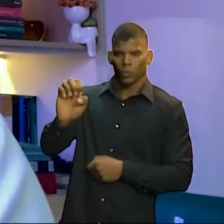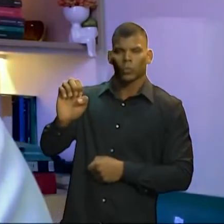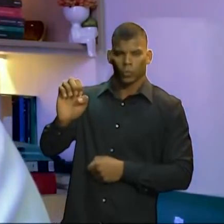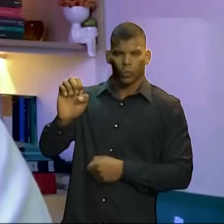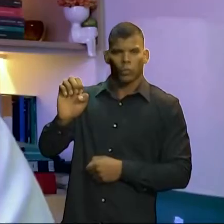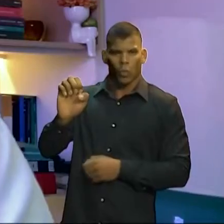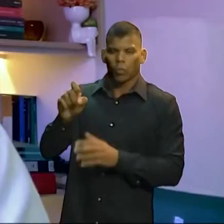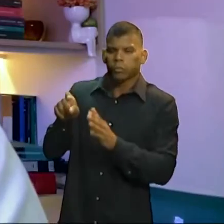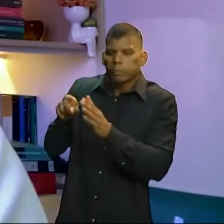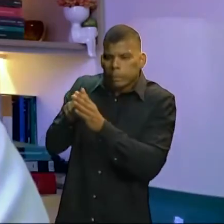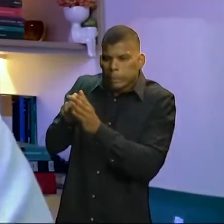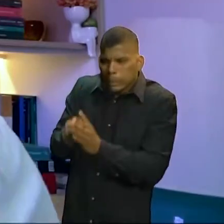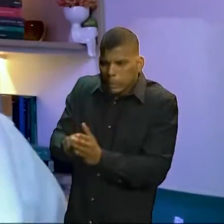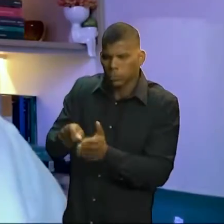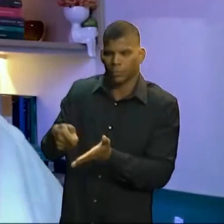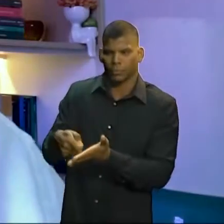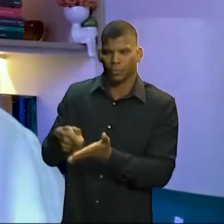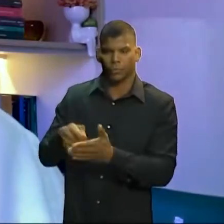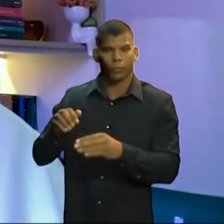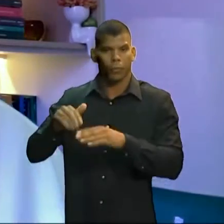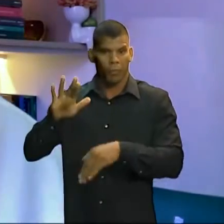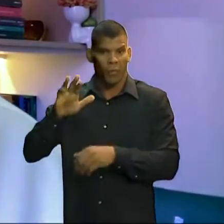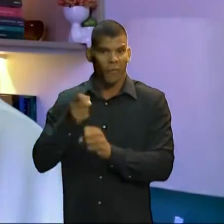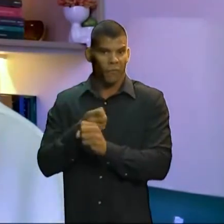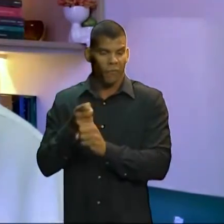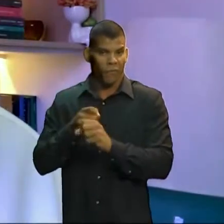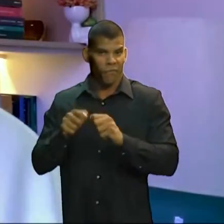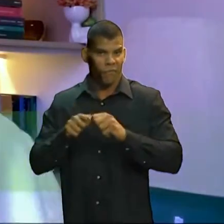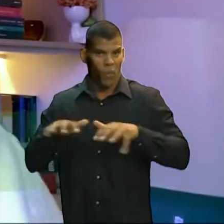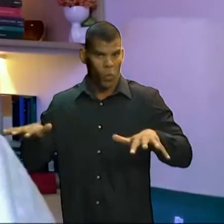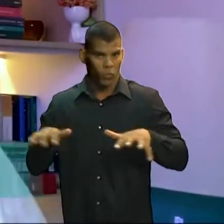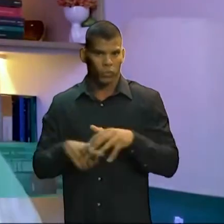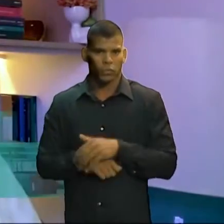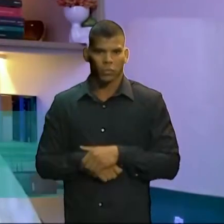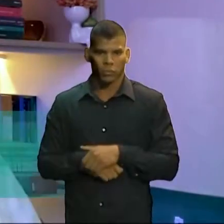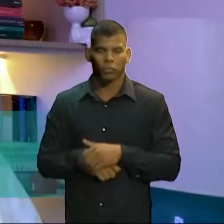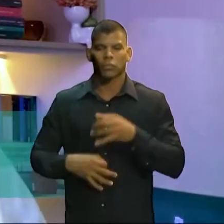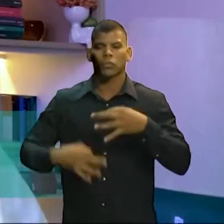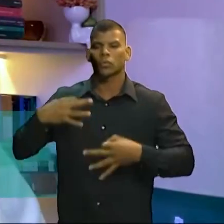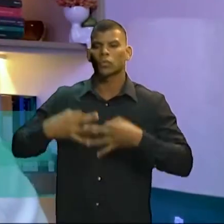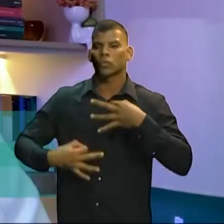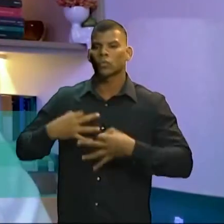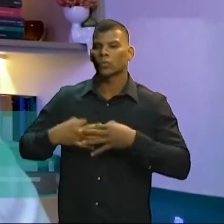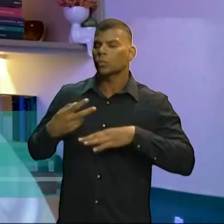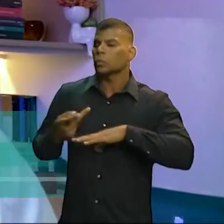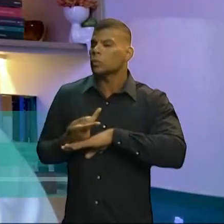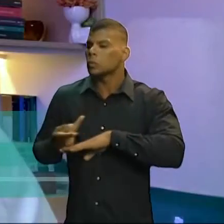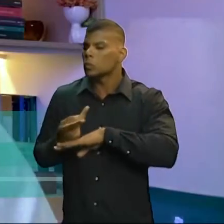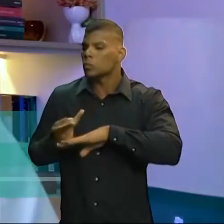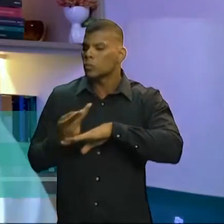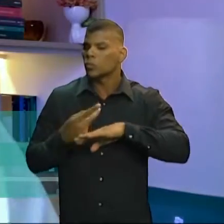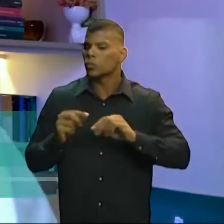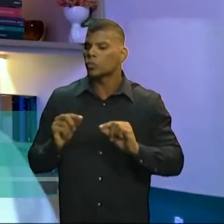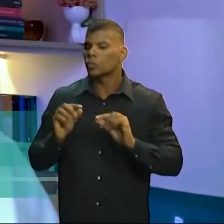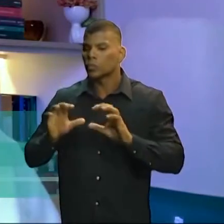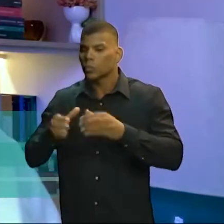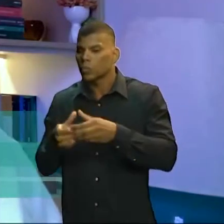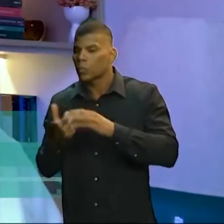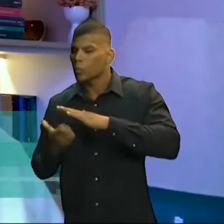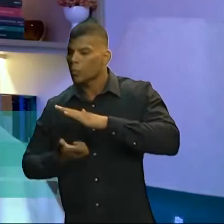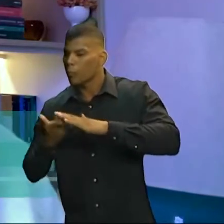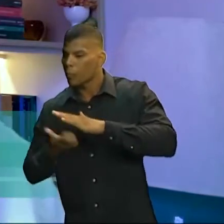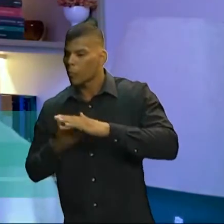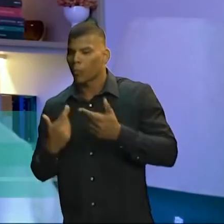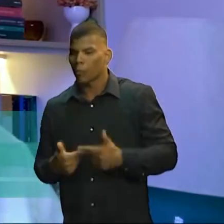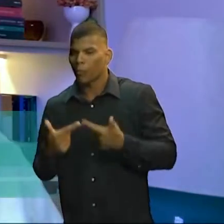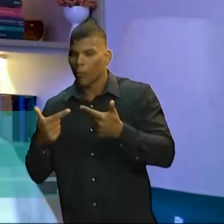em relação às fake news. A justiça tem procurado os grupos, as empresas que trabalham